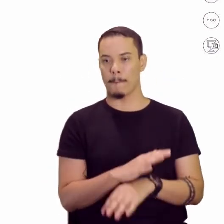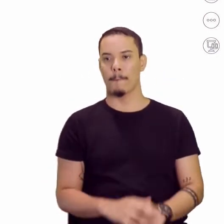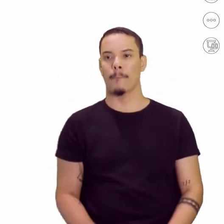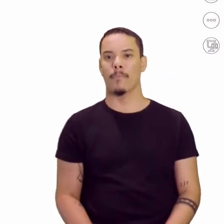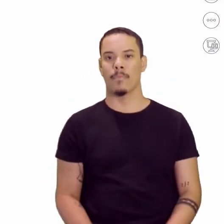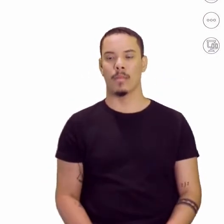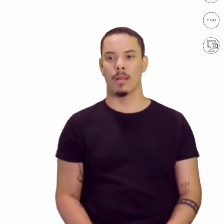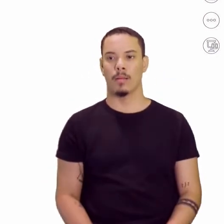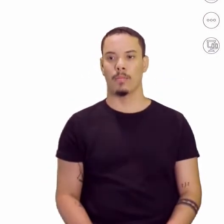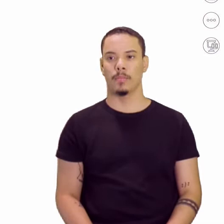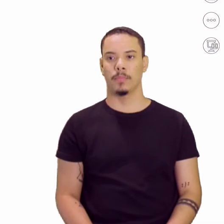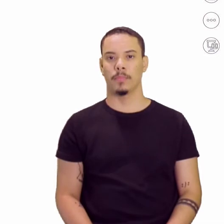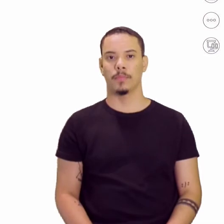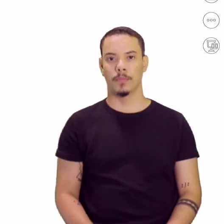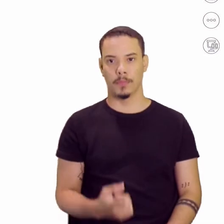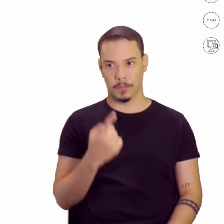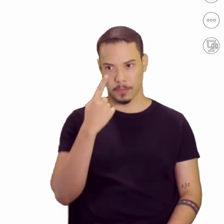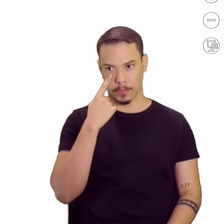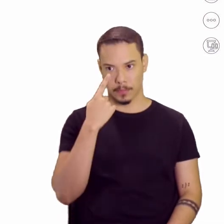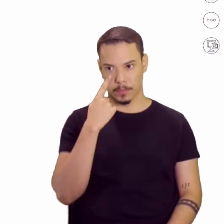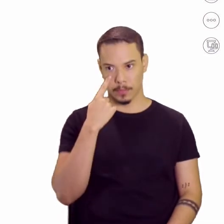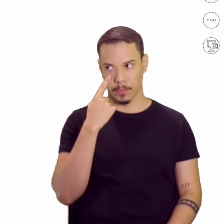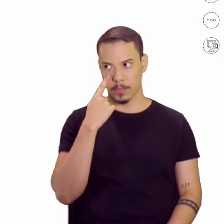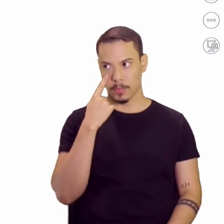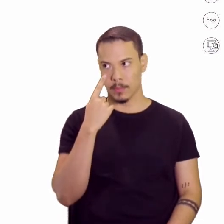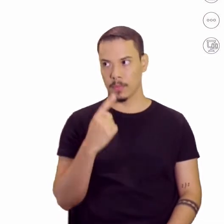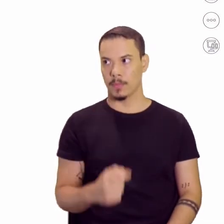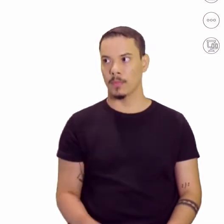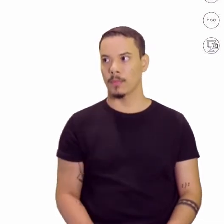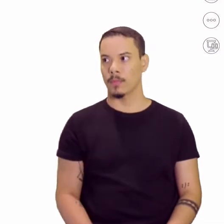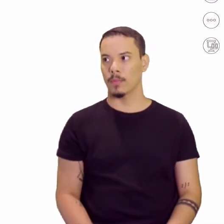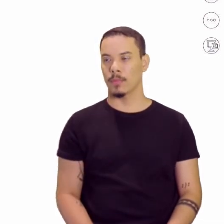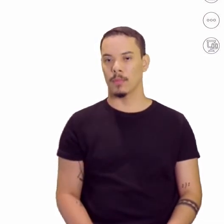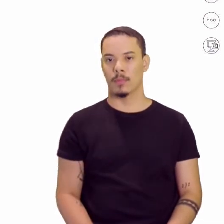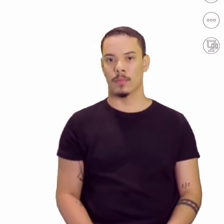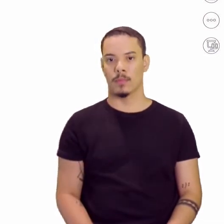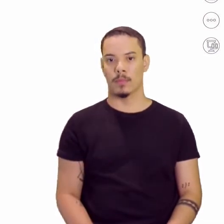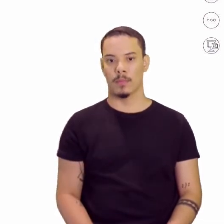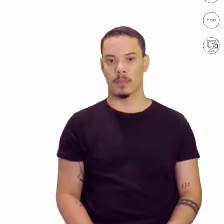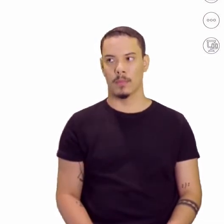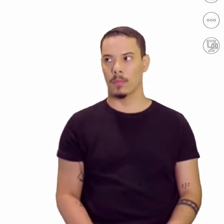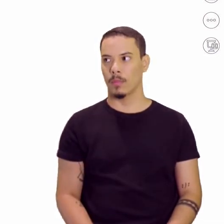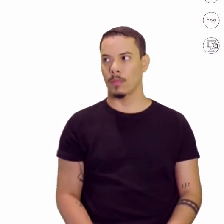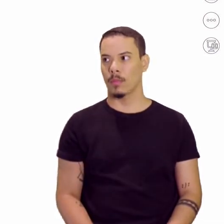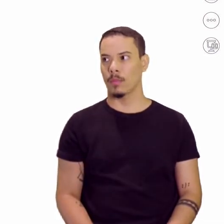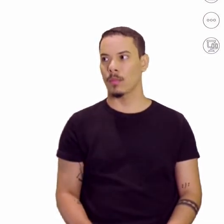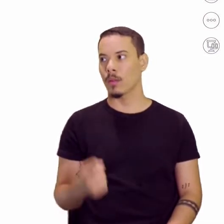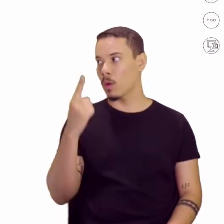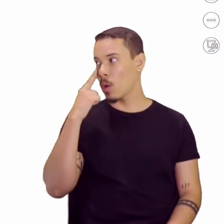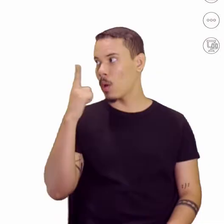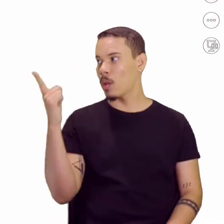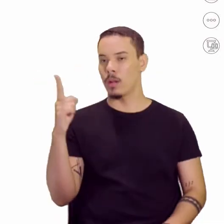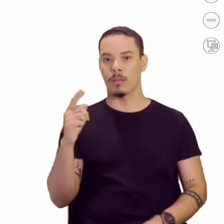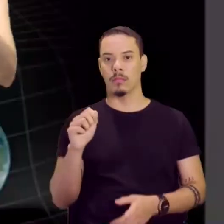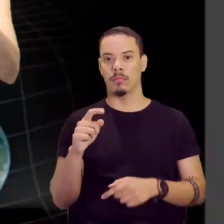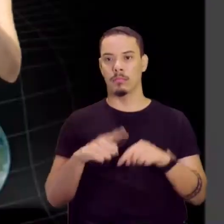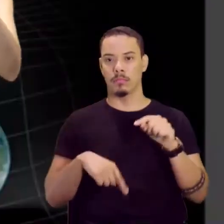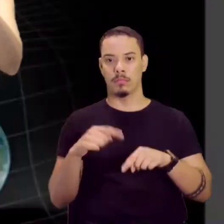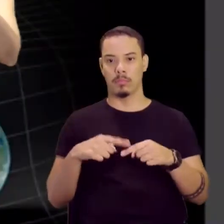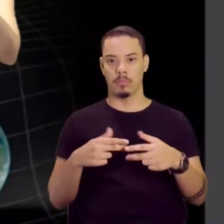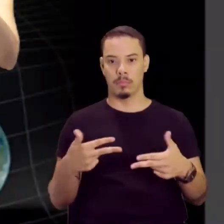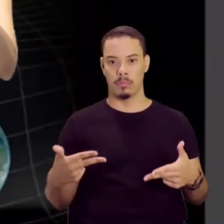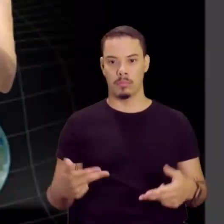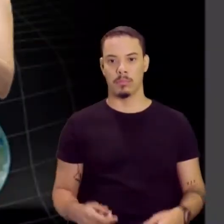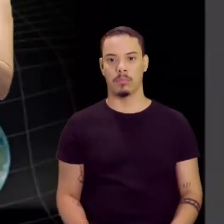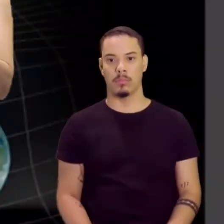bonito. Né? Uma revista, né? Encontrei ali. Tá aqui, pessoal, olha só nossos objetos, né? Mostrando Se